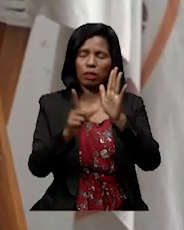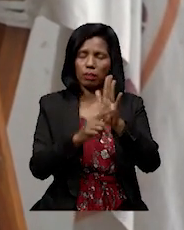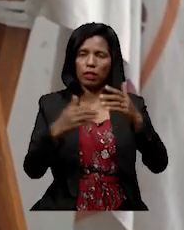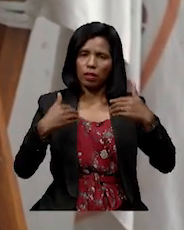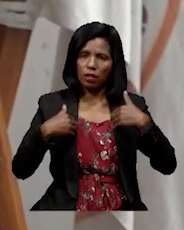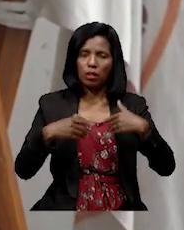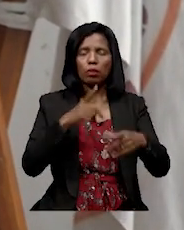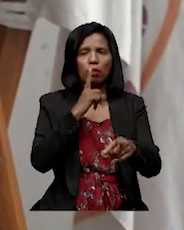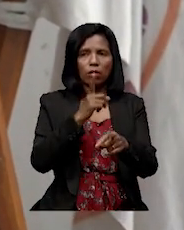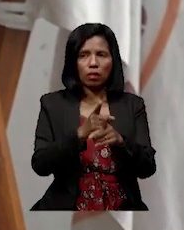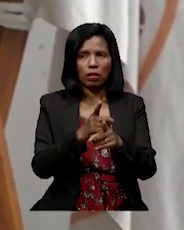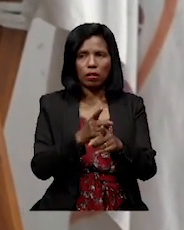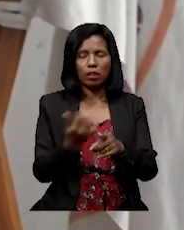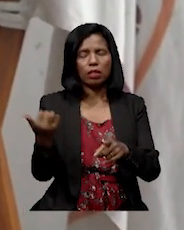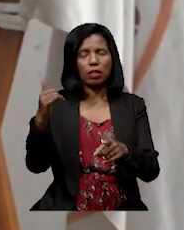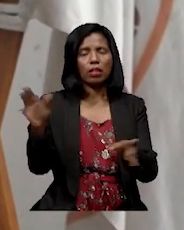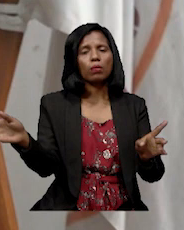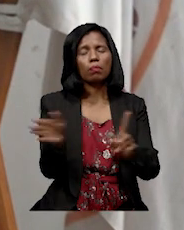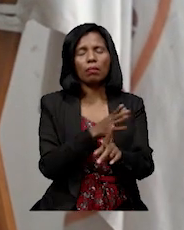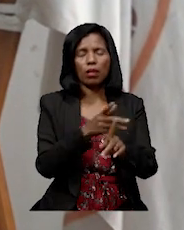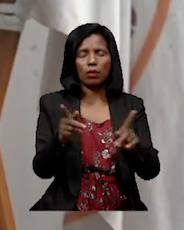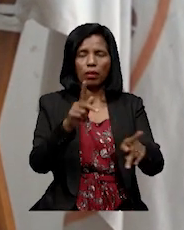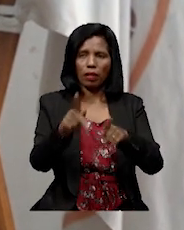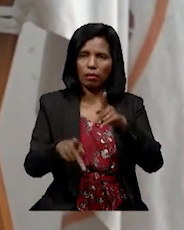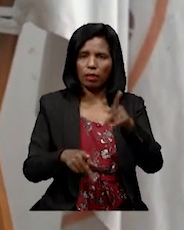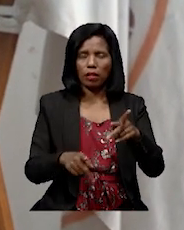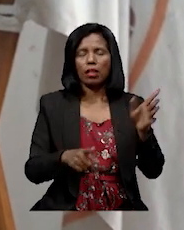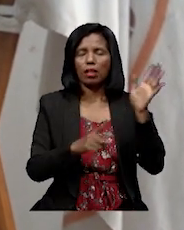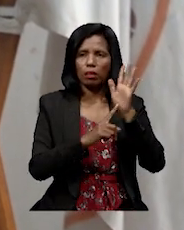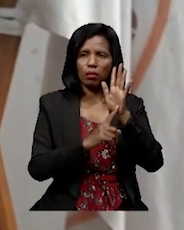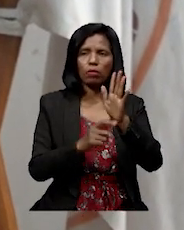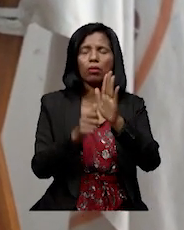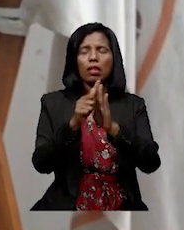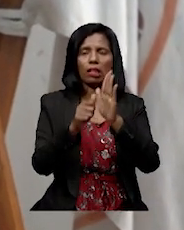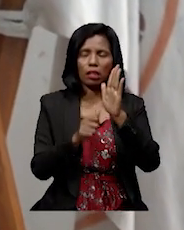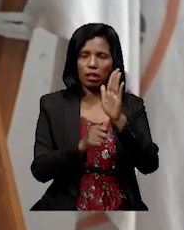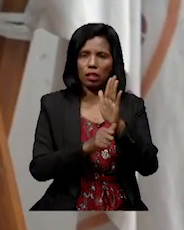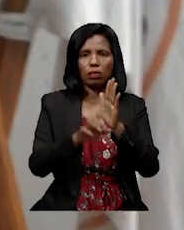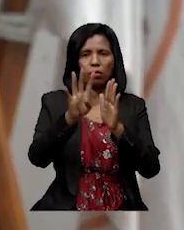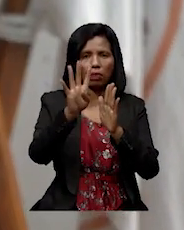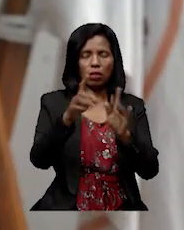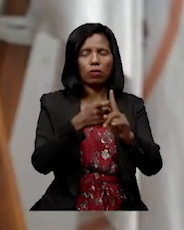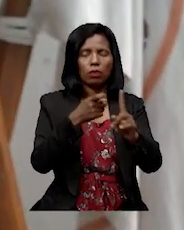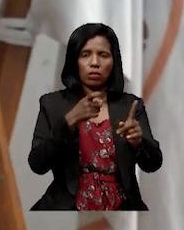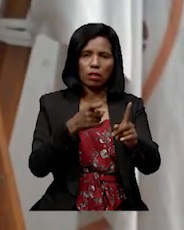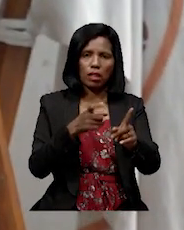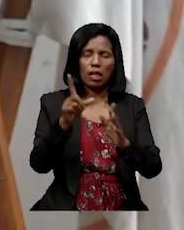tirolos siratalo agressão físico serne né, abrigo filafari bal artigo 4, curso decreto lei número